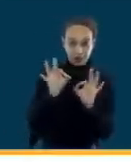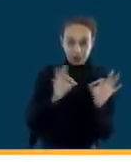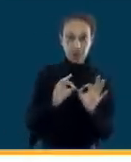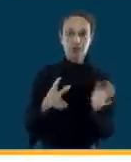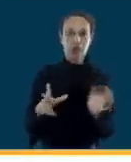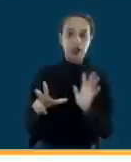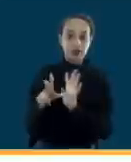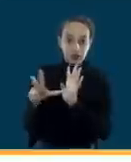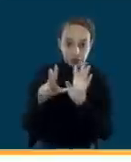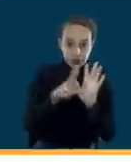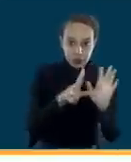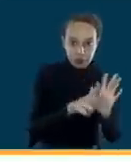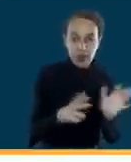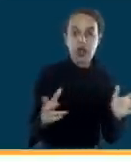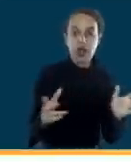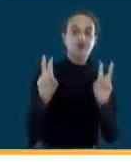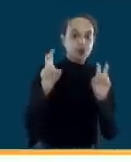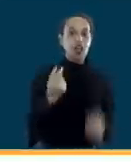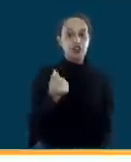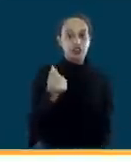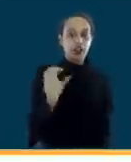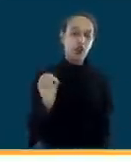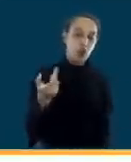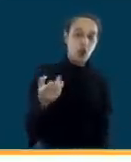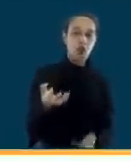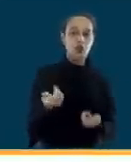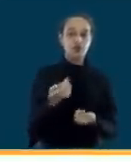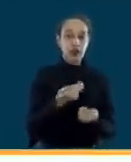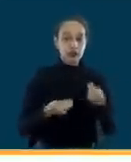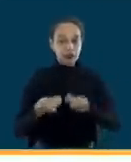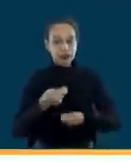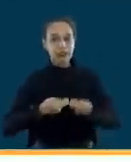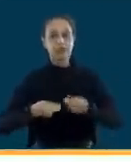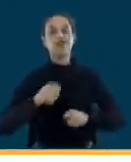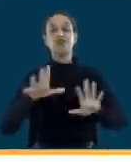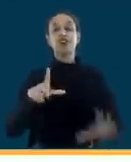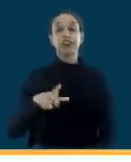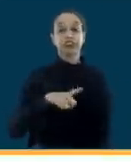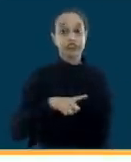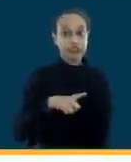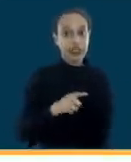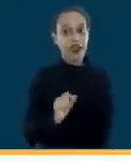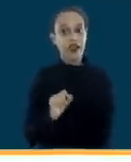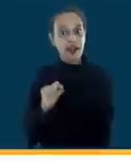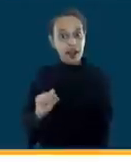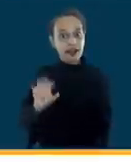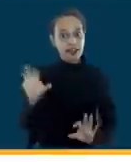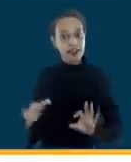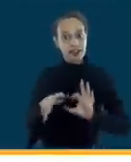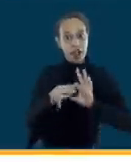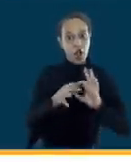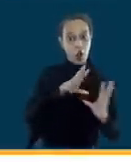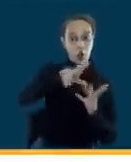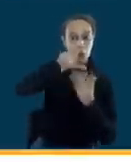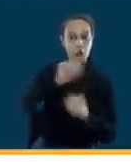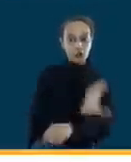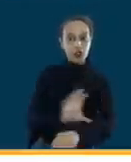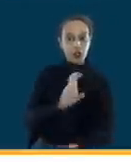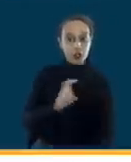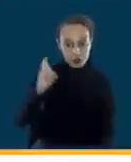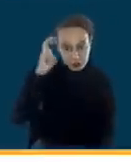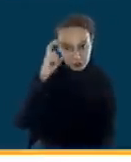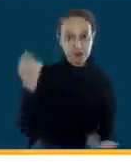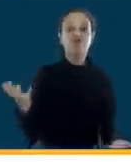quanto programaticamente falando, mas tem essa vinculação com o mundo da cultura, com o mundo